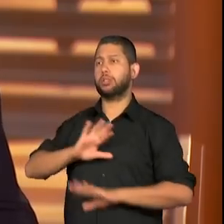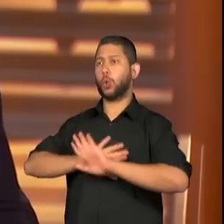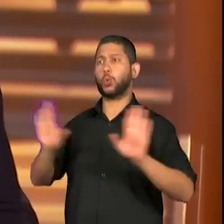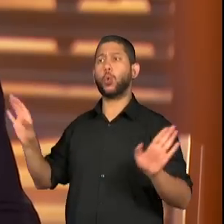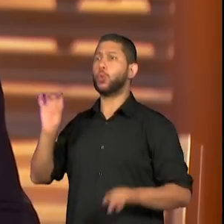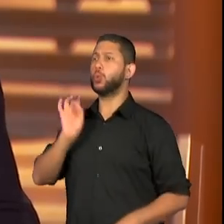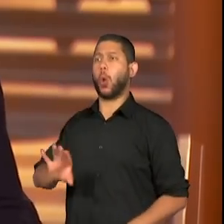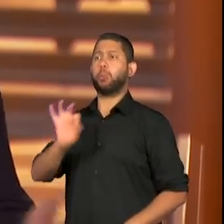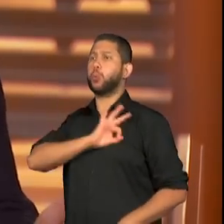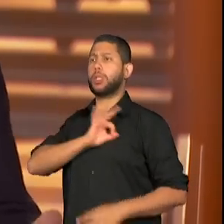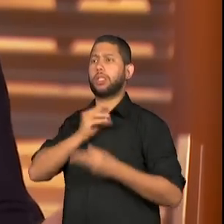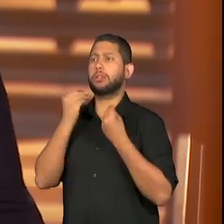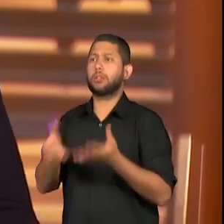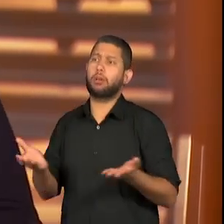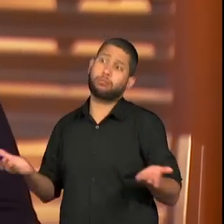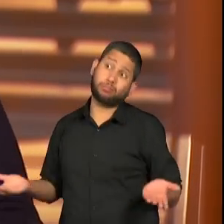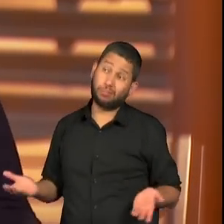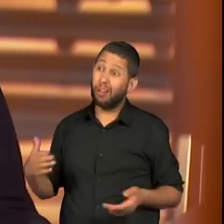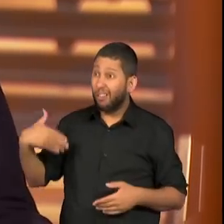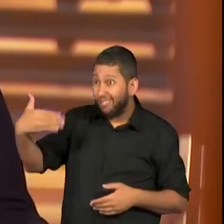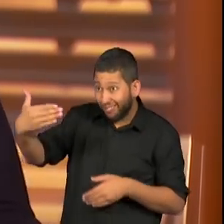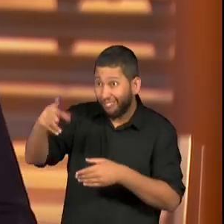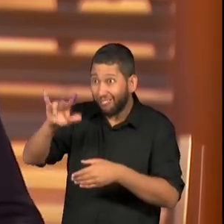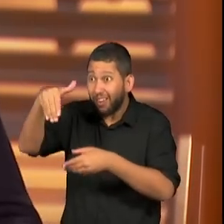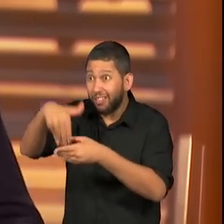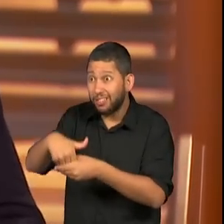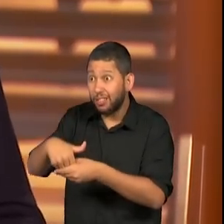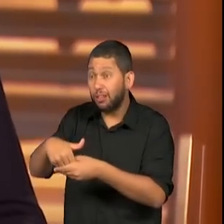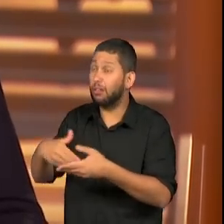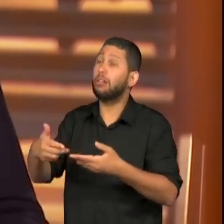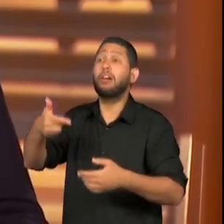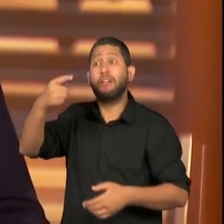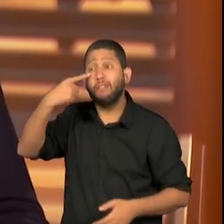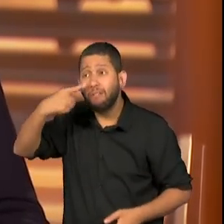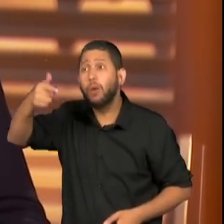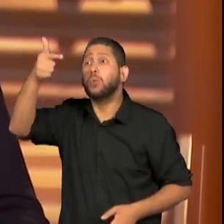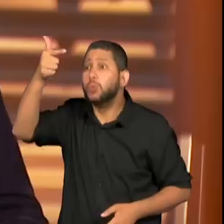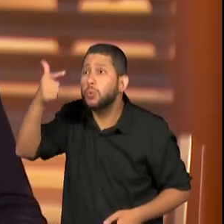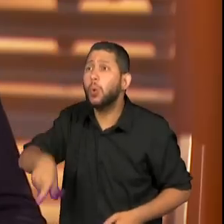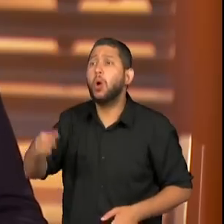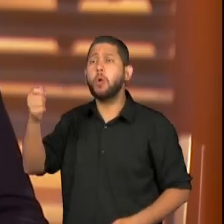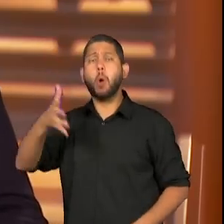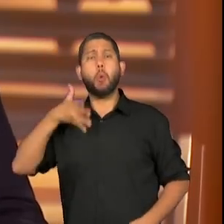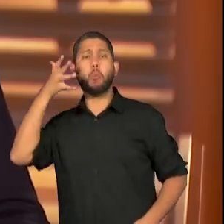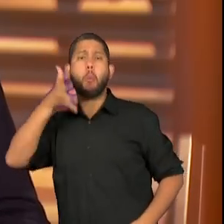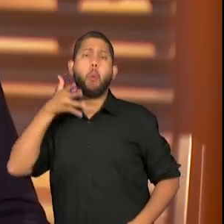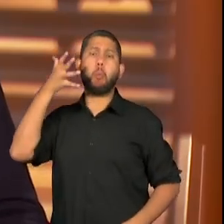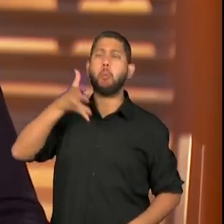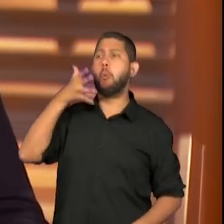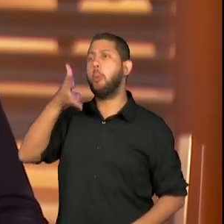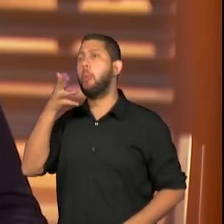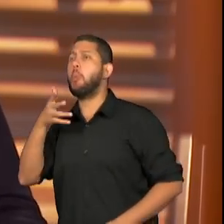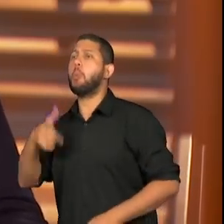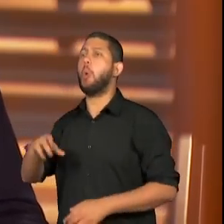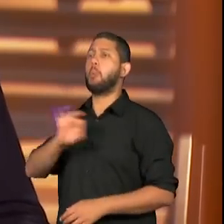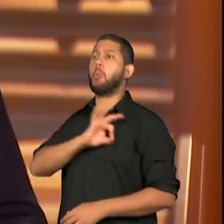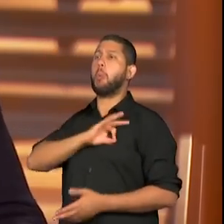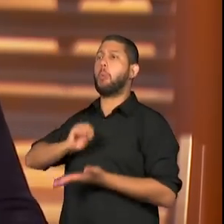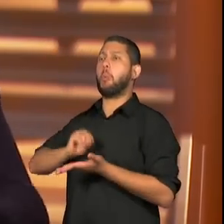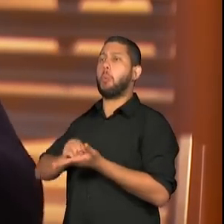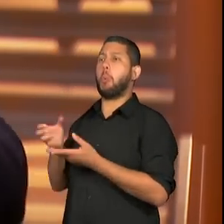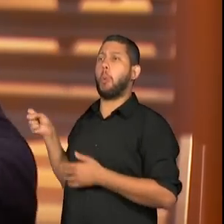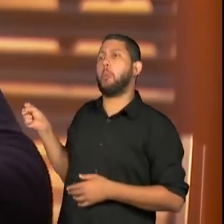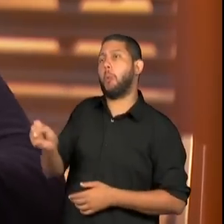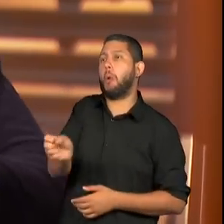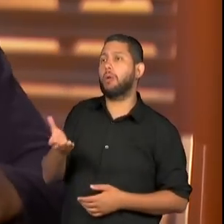de polícia. E nas próximas eleições, a gente vai ver que muitos discursos vão ser dentro dessa área da violência.